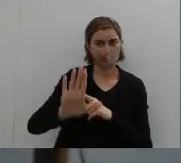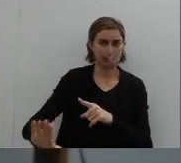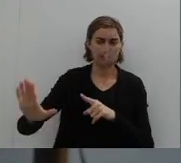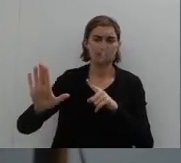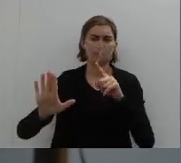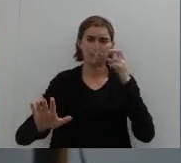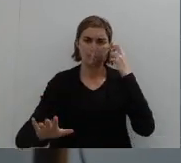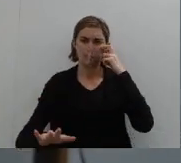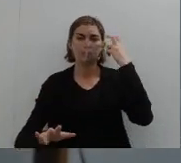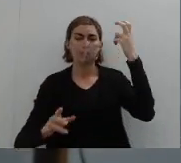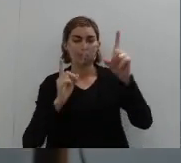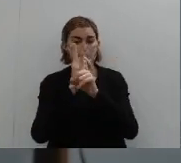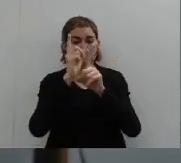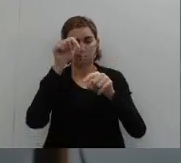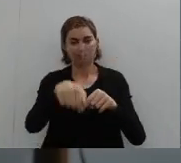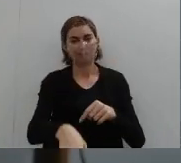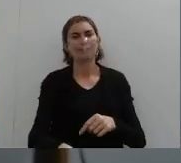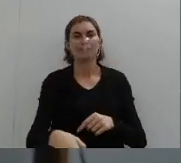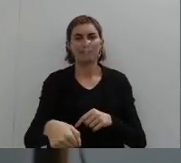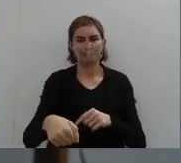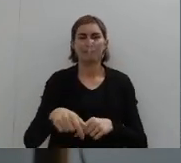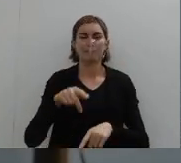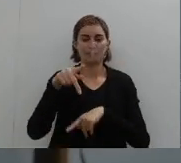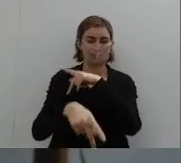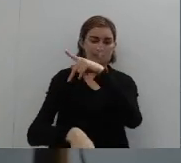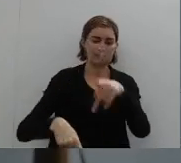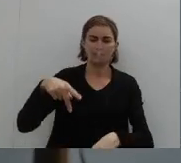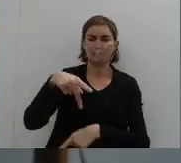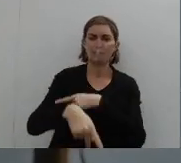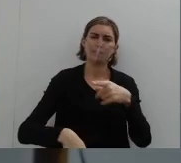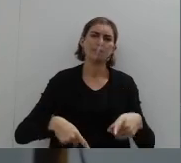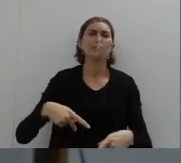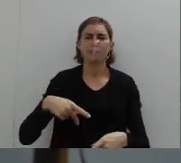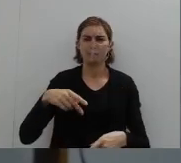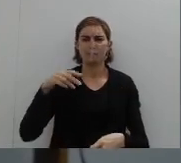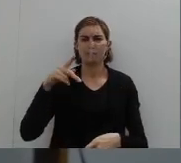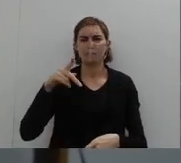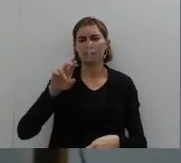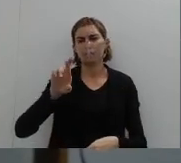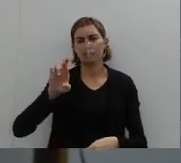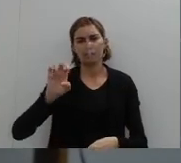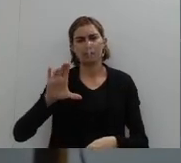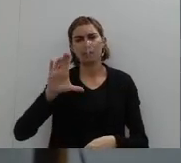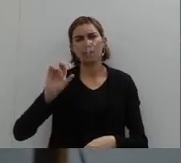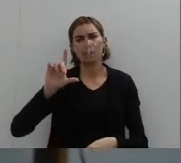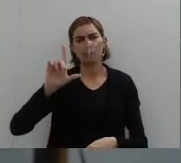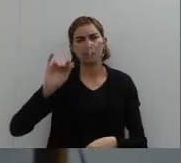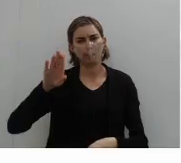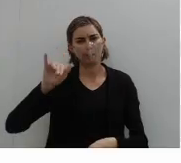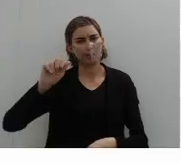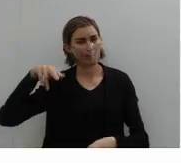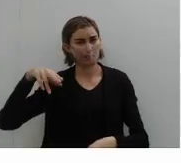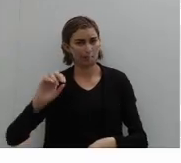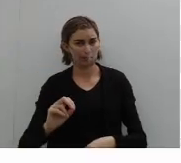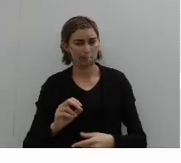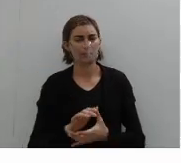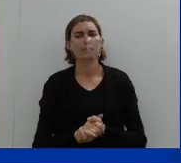tinha a cultura que eu encontrei aqui, dos povos pré-colombianos. Volta.